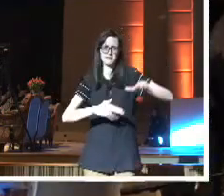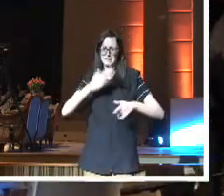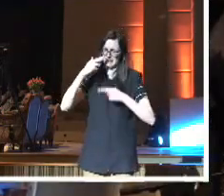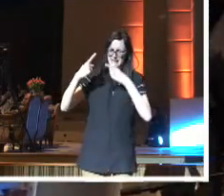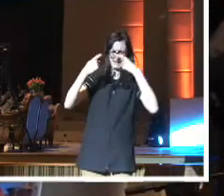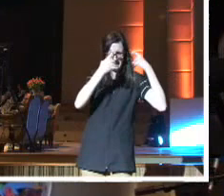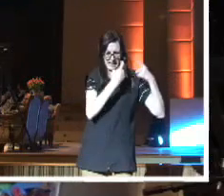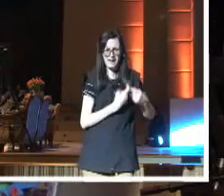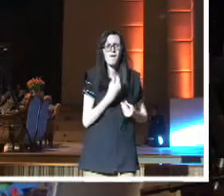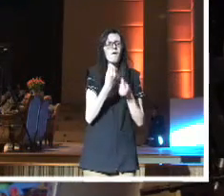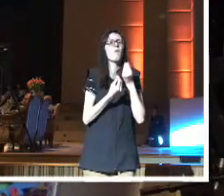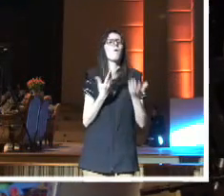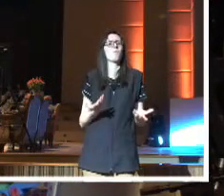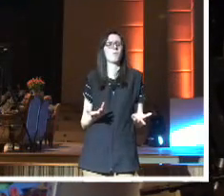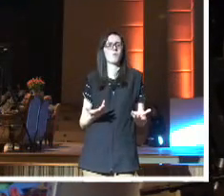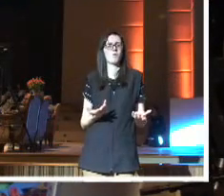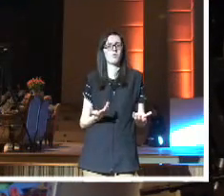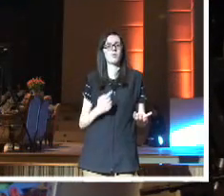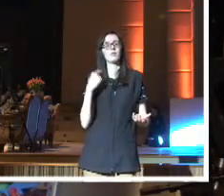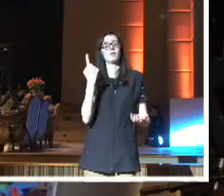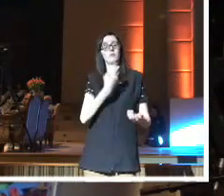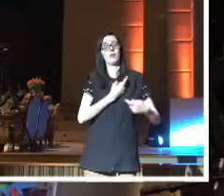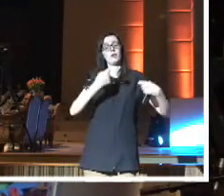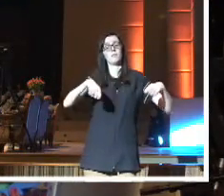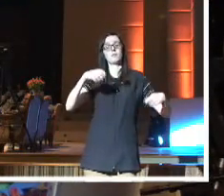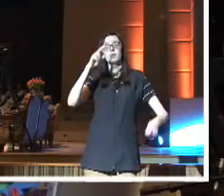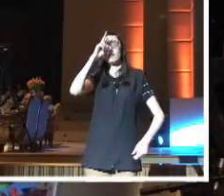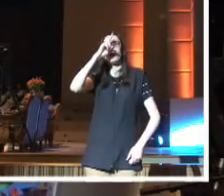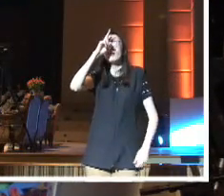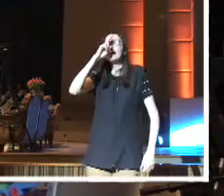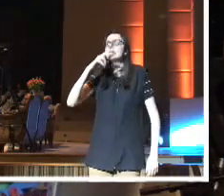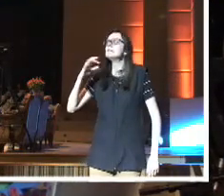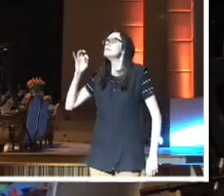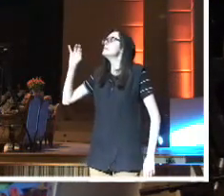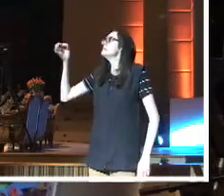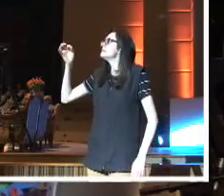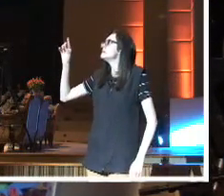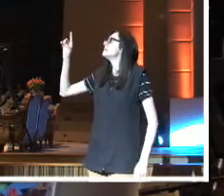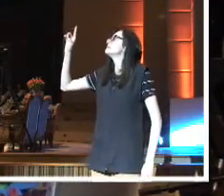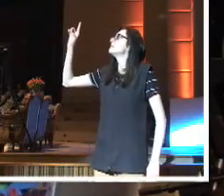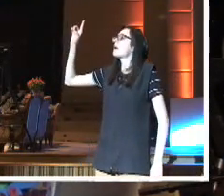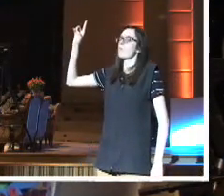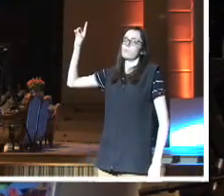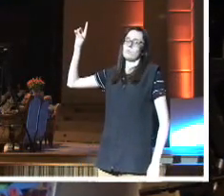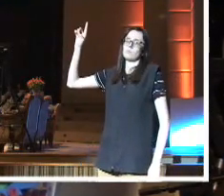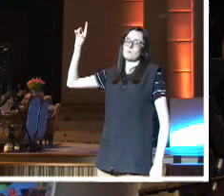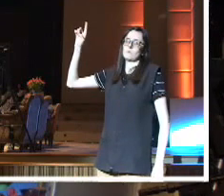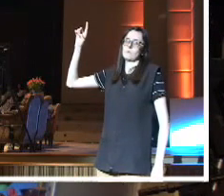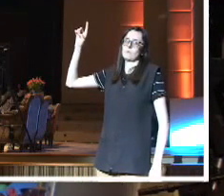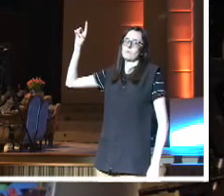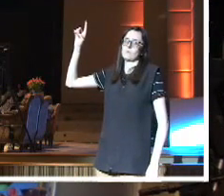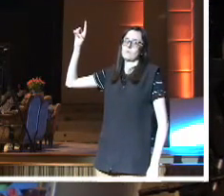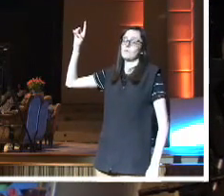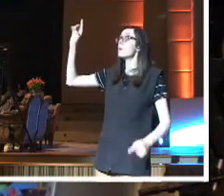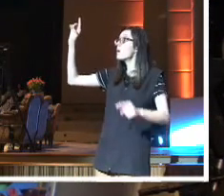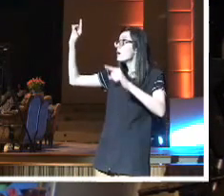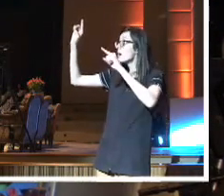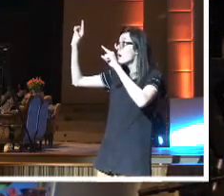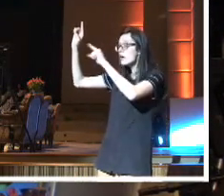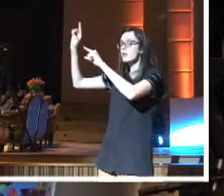nosso coração? A gente tem que trazer à memória quem é o nosso Deus. Ele é o